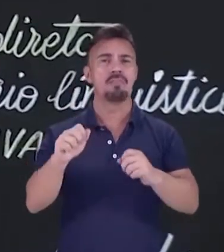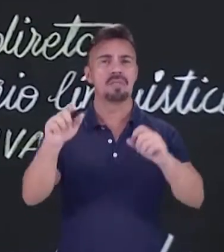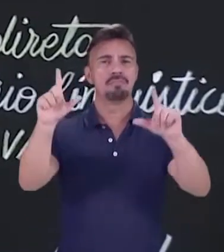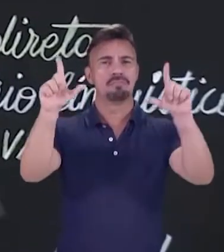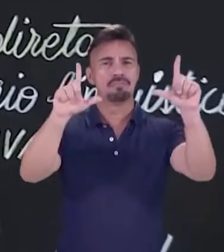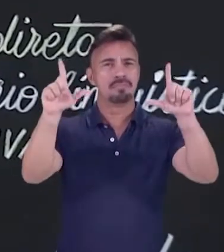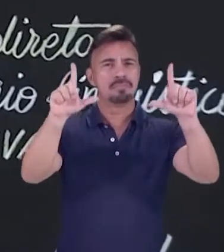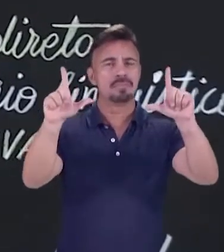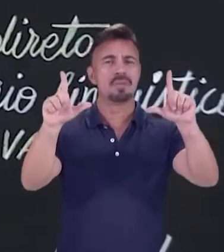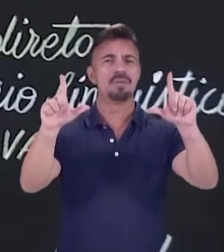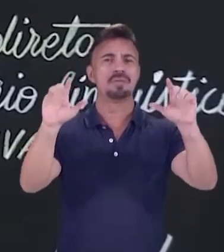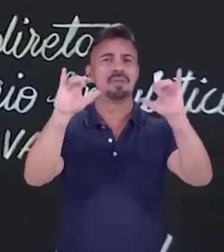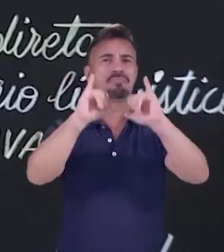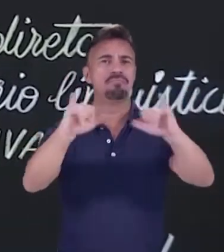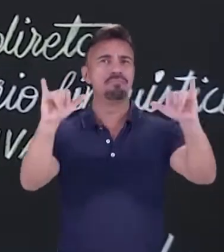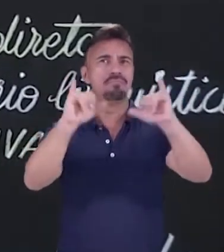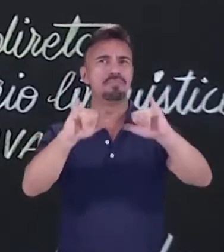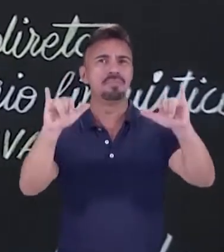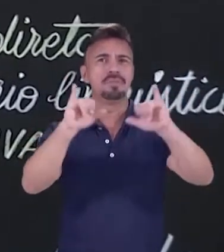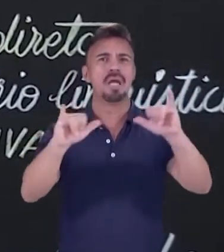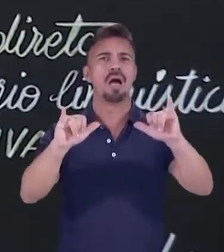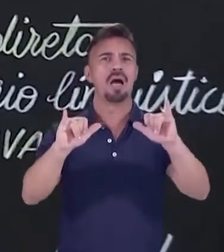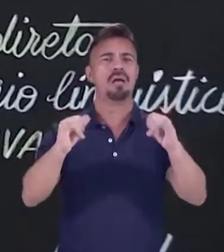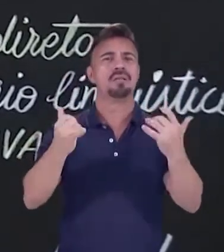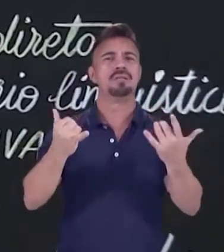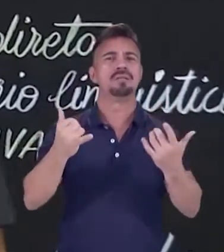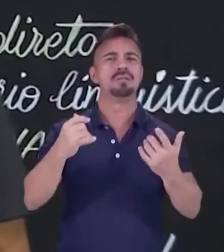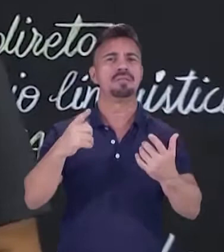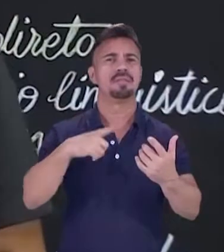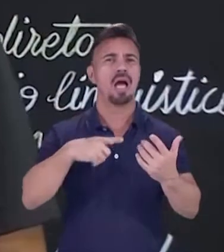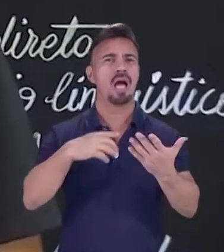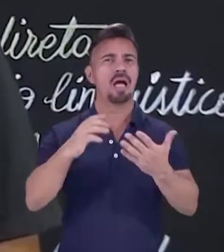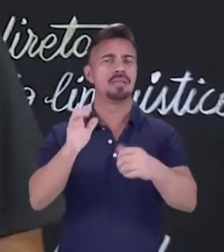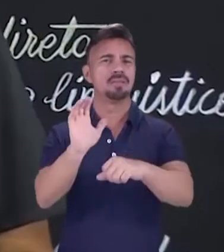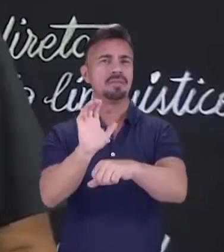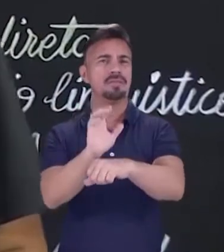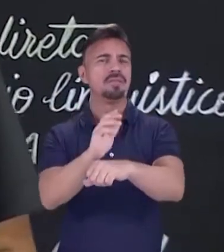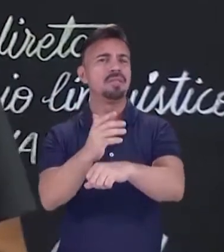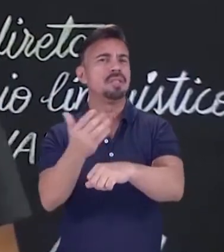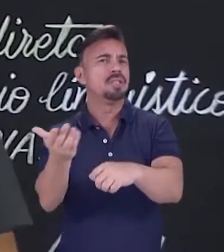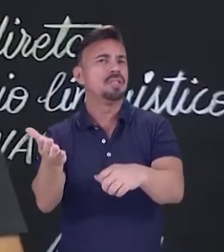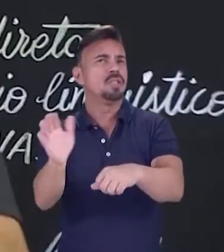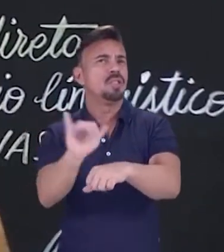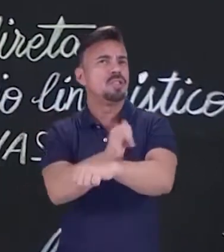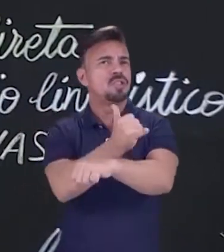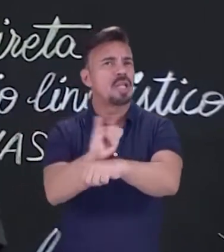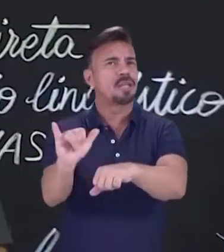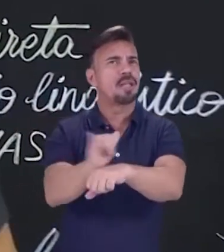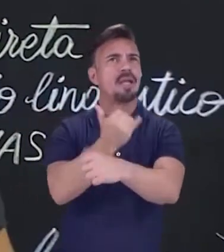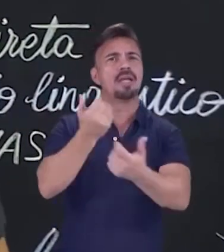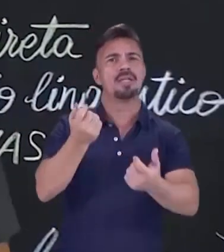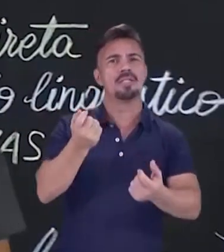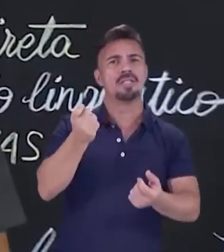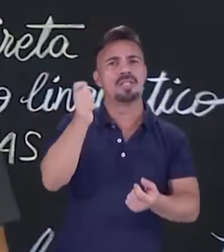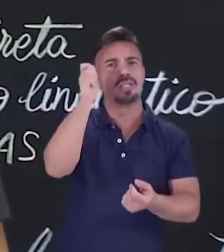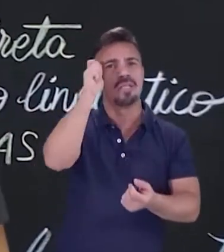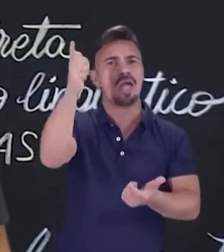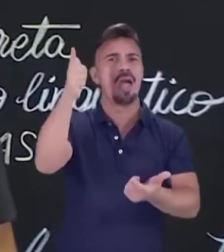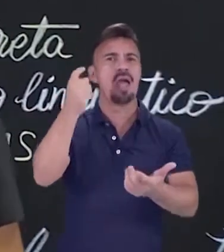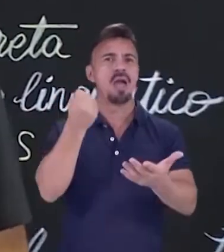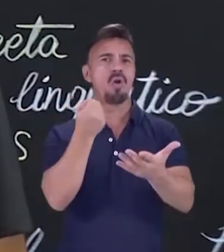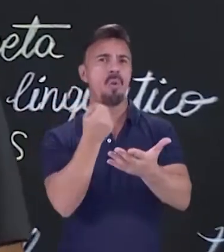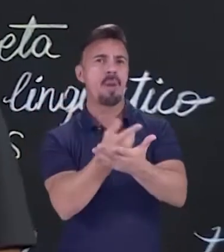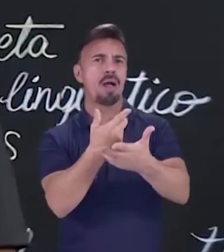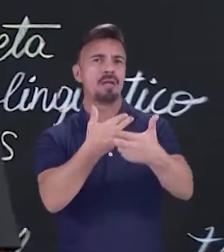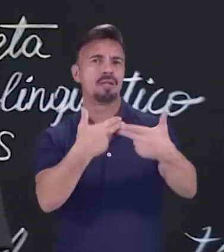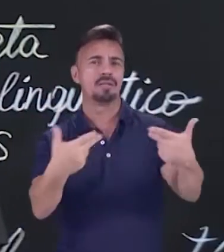anúncios publicitários, que usam recursos de convencimento, estratégias para fazer alguém adotar uma ideia ou comprar um produto. No